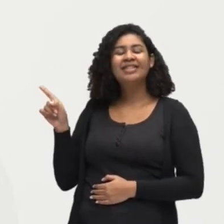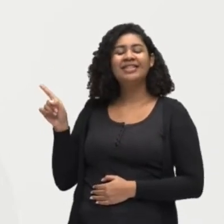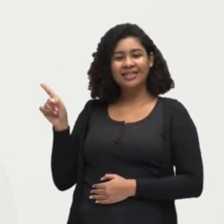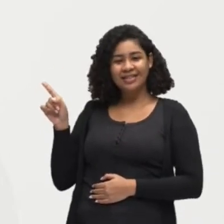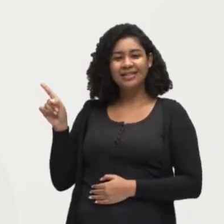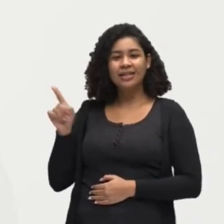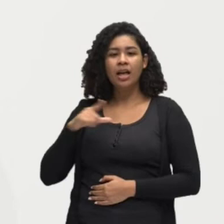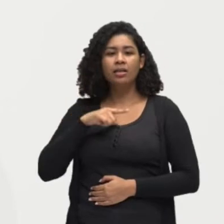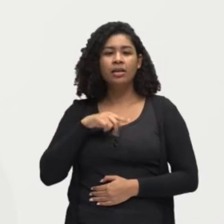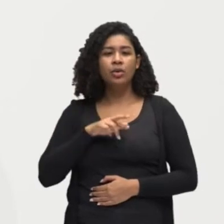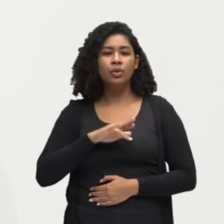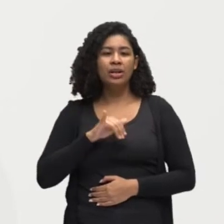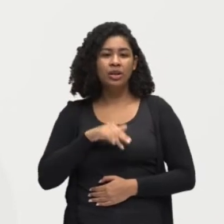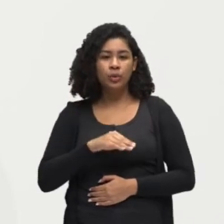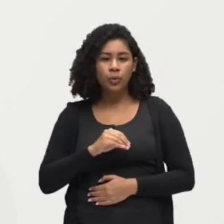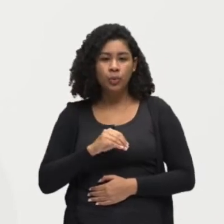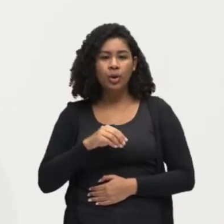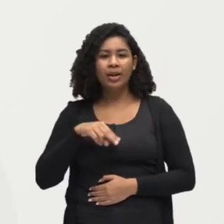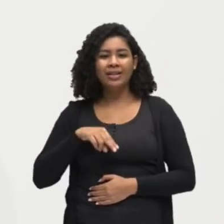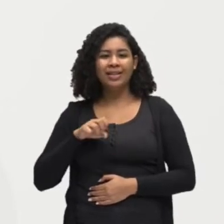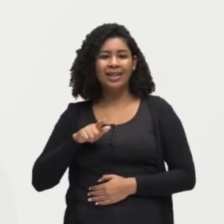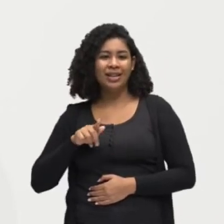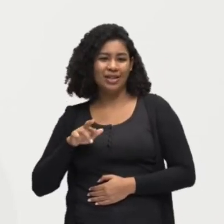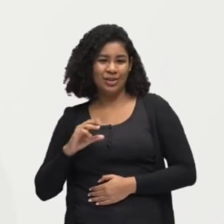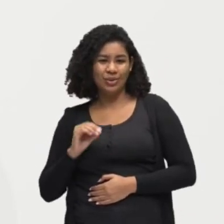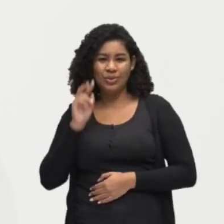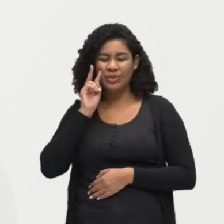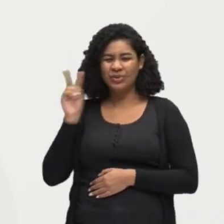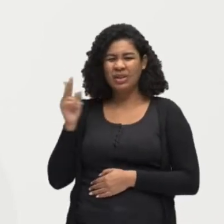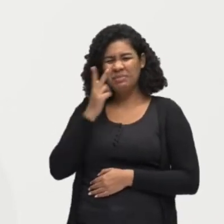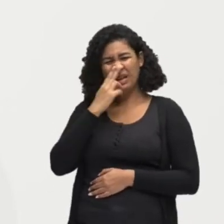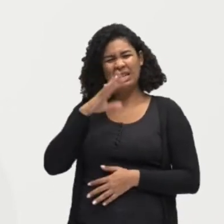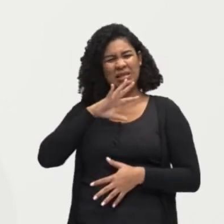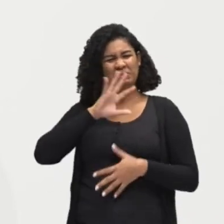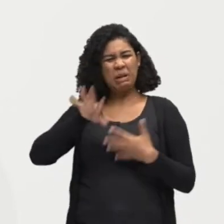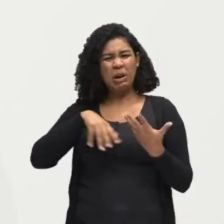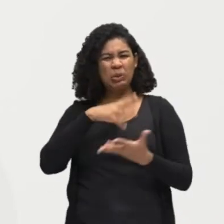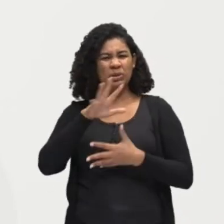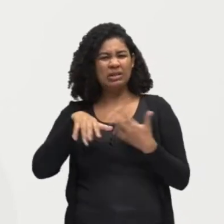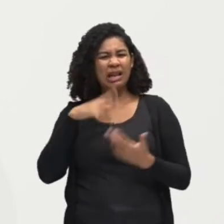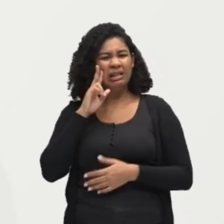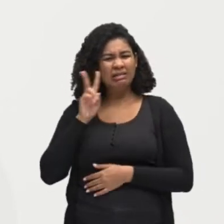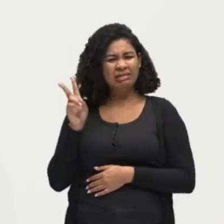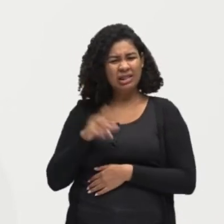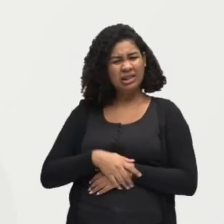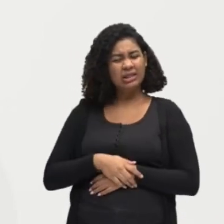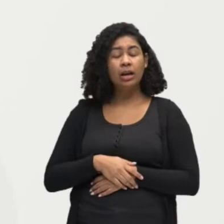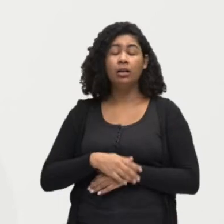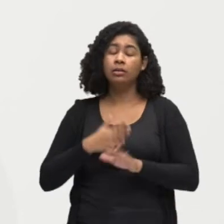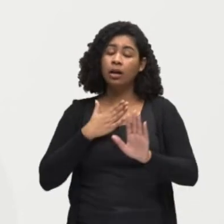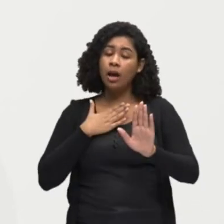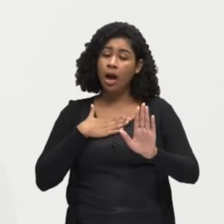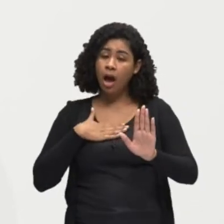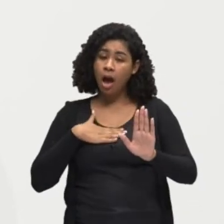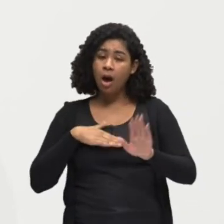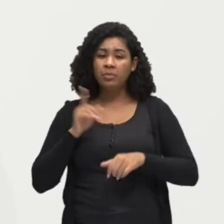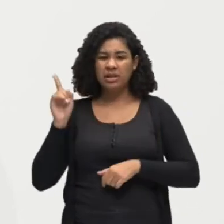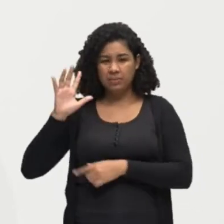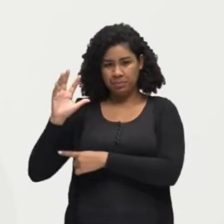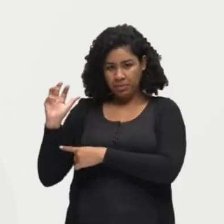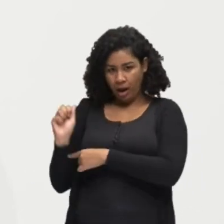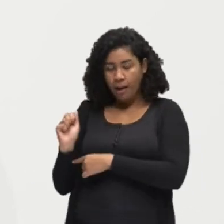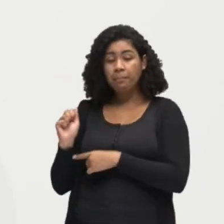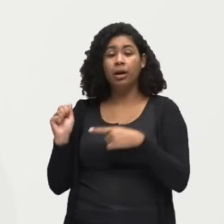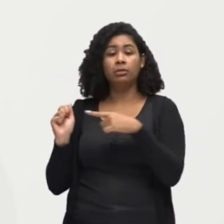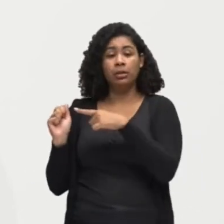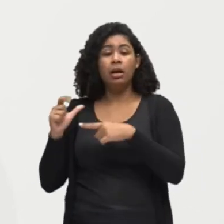Rio Negro. Poxa, professora, mas me parece meio bagunçado. Vejam bem, este mapa, ele é feito de acordo com